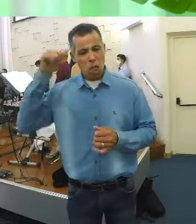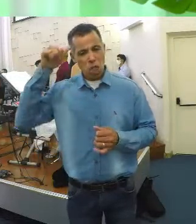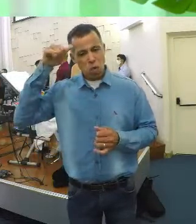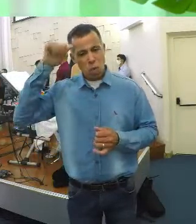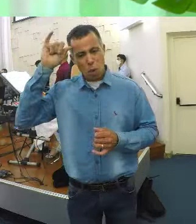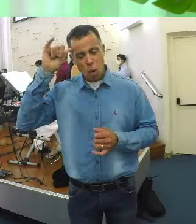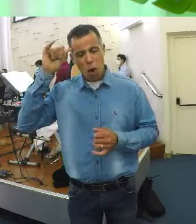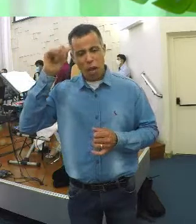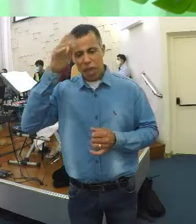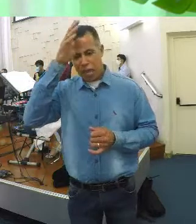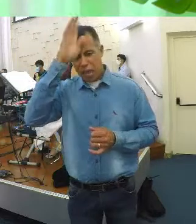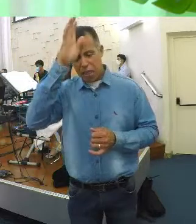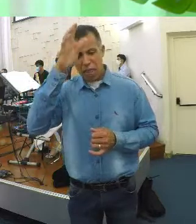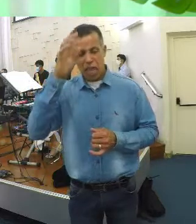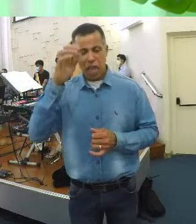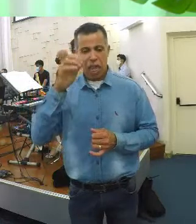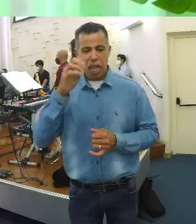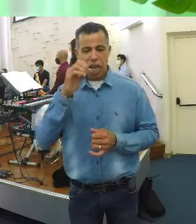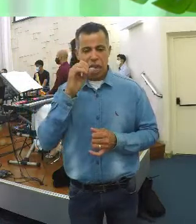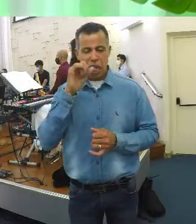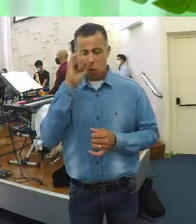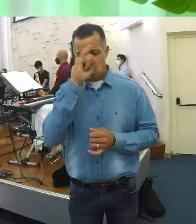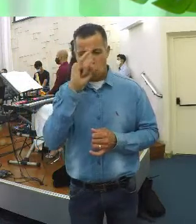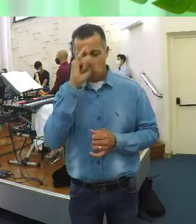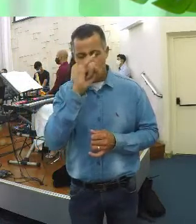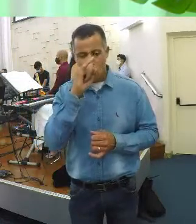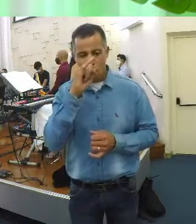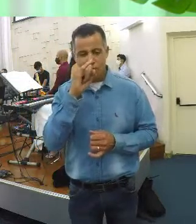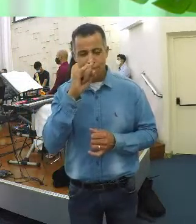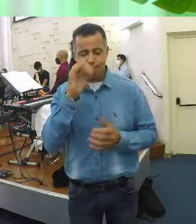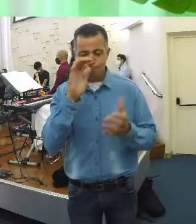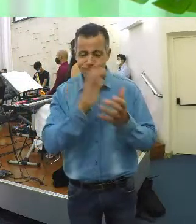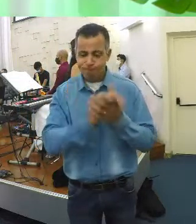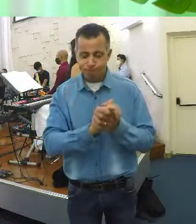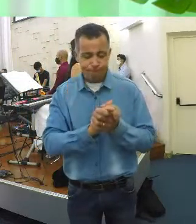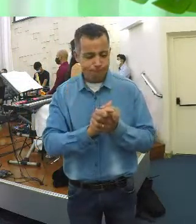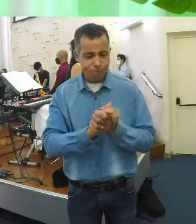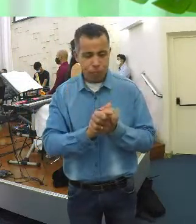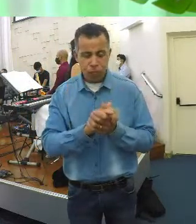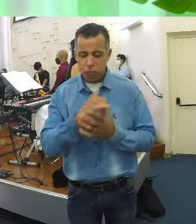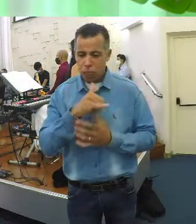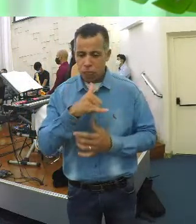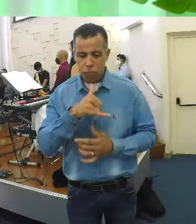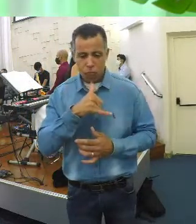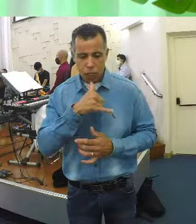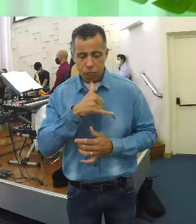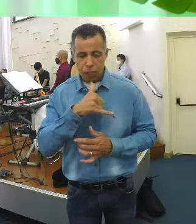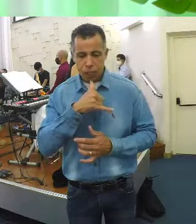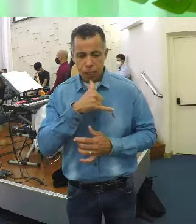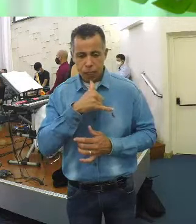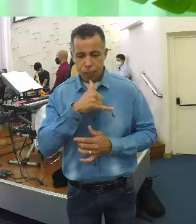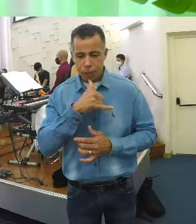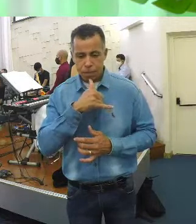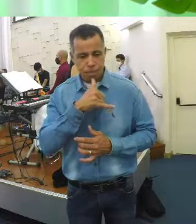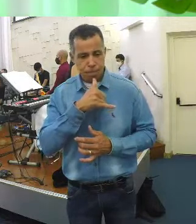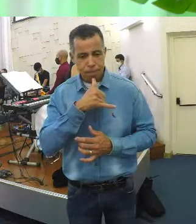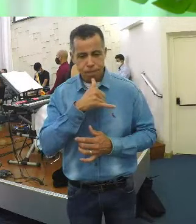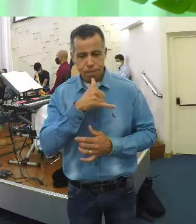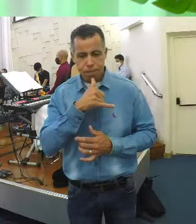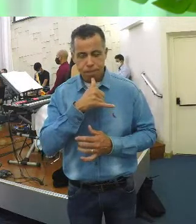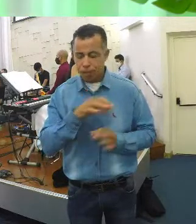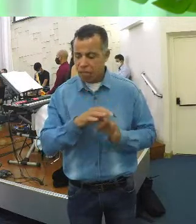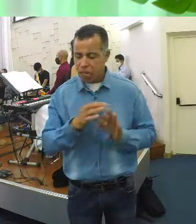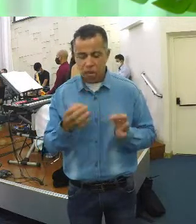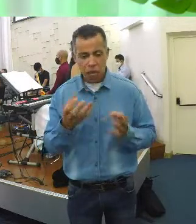a entristeceu muito. O presente que ela recebeu foi aquilo que ninguém quer. Um